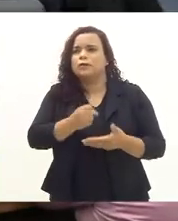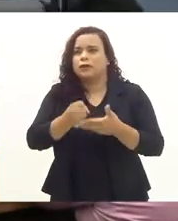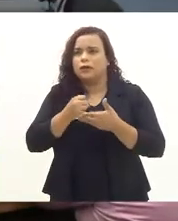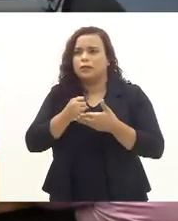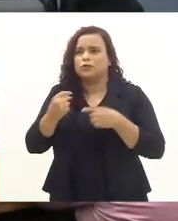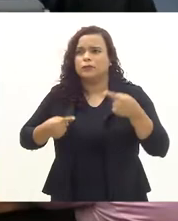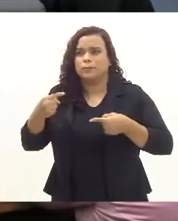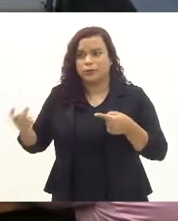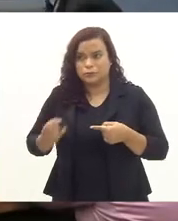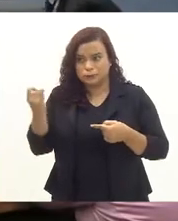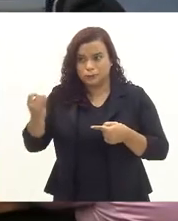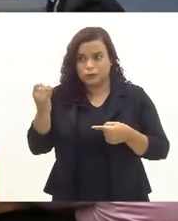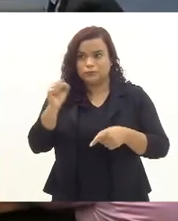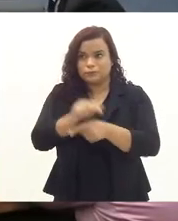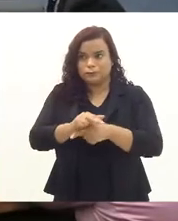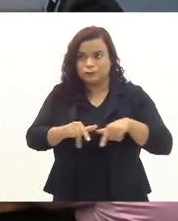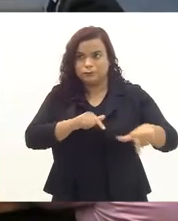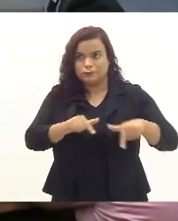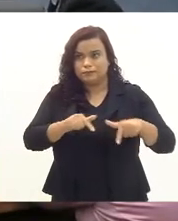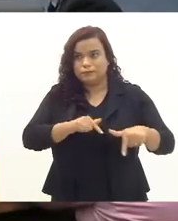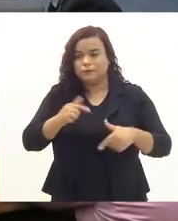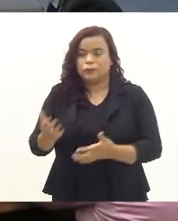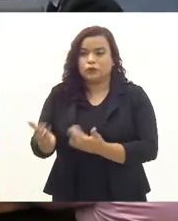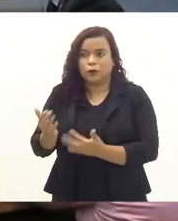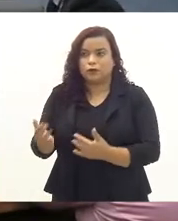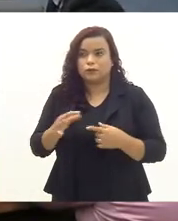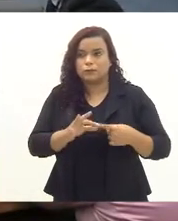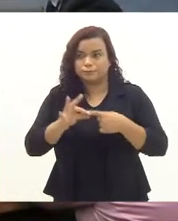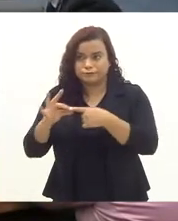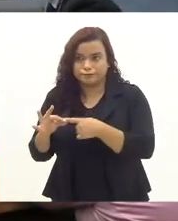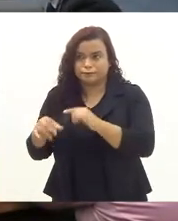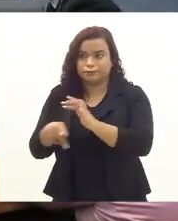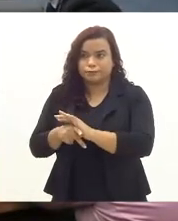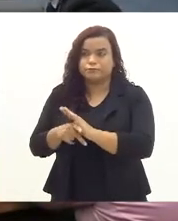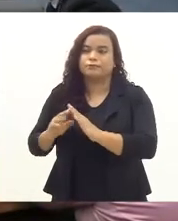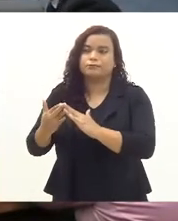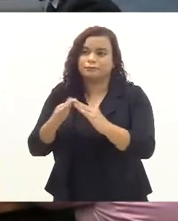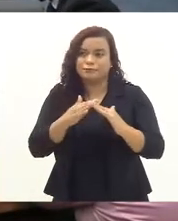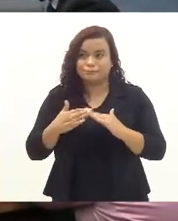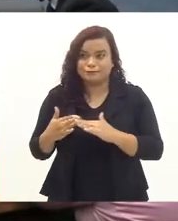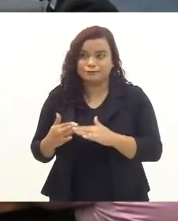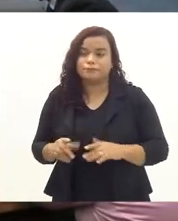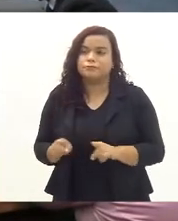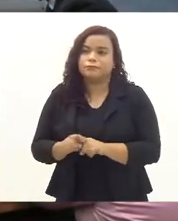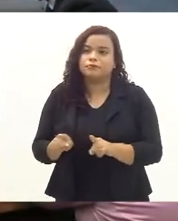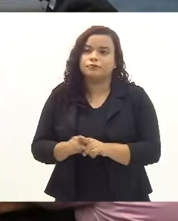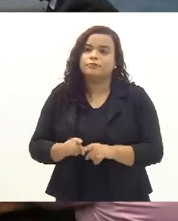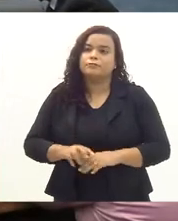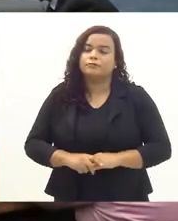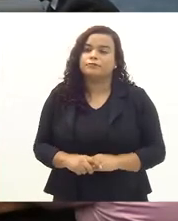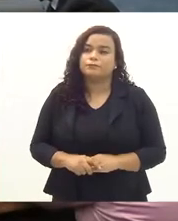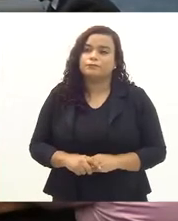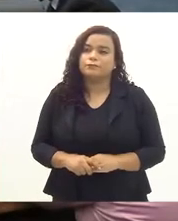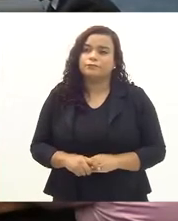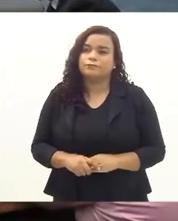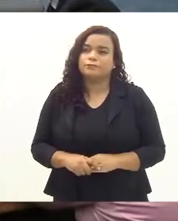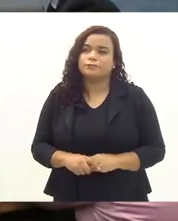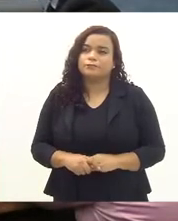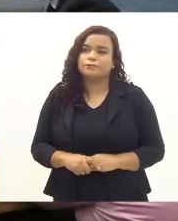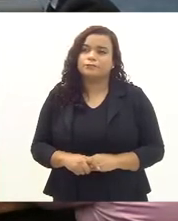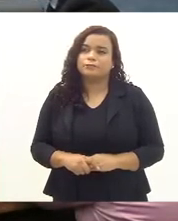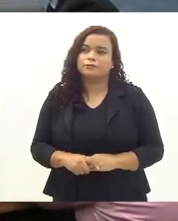empregabilidade da Juventude favelado e periférica E aí e não